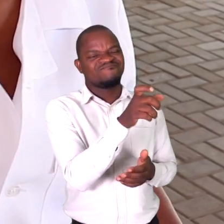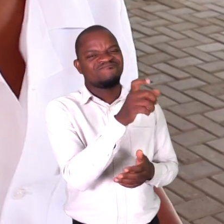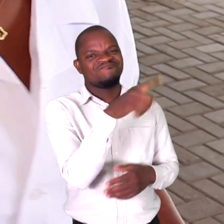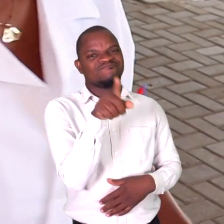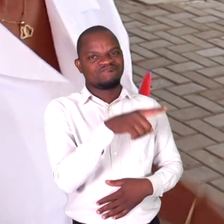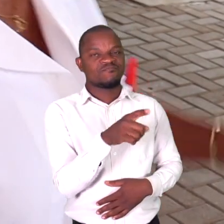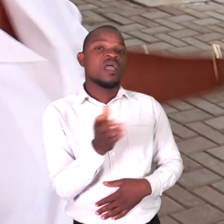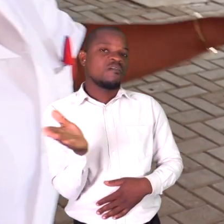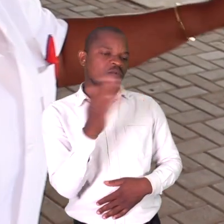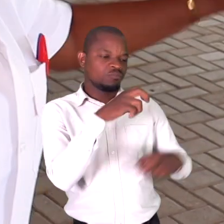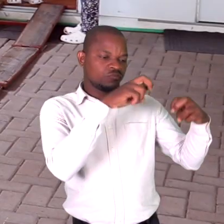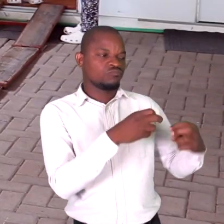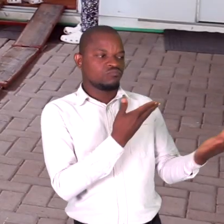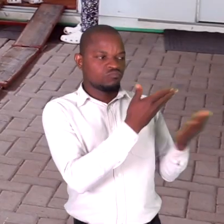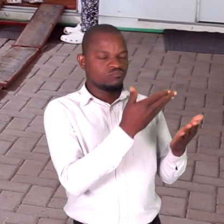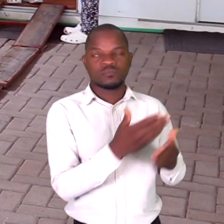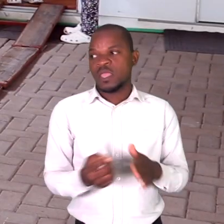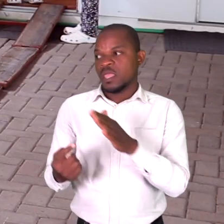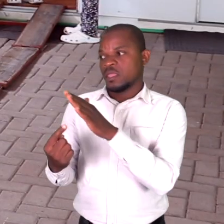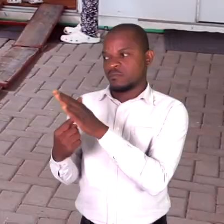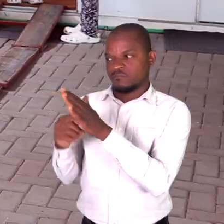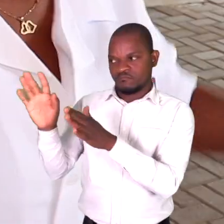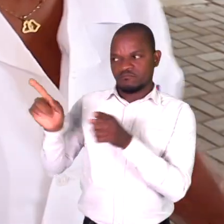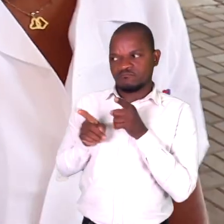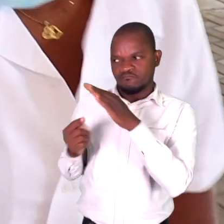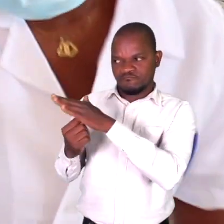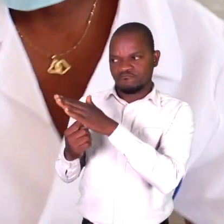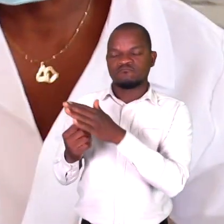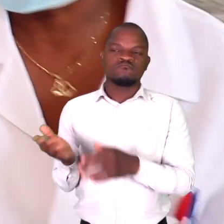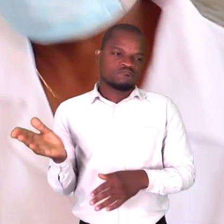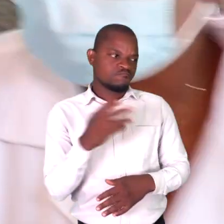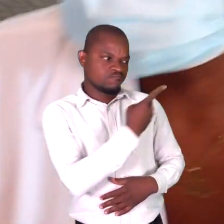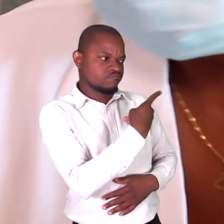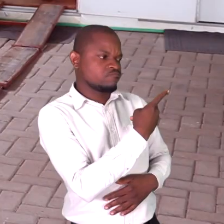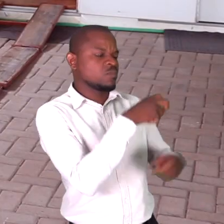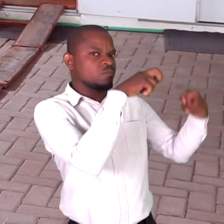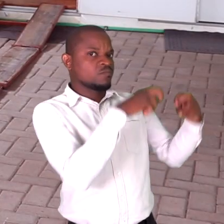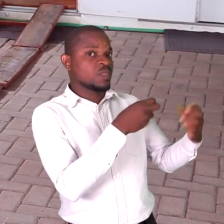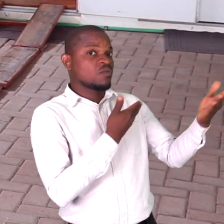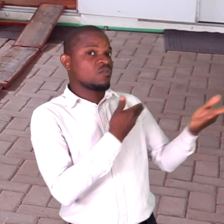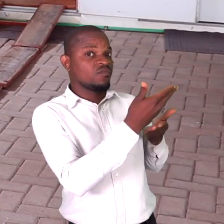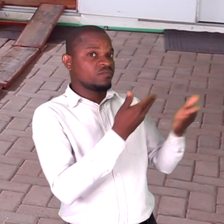Vamos entrar! Menina, espera! Não te vás embora! Vamos falar aí dentro!